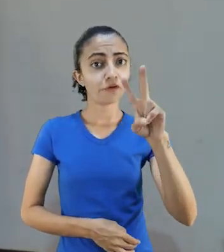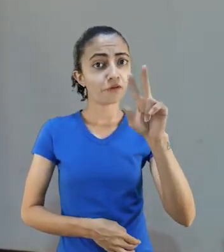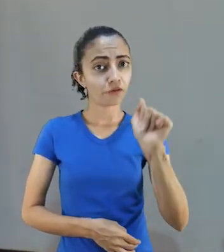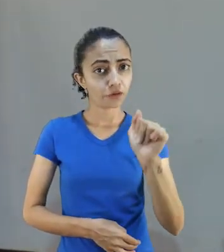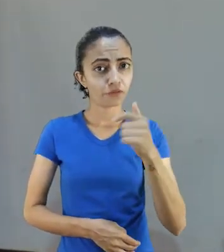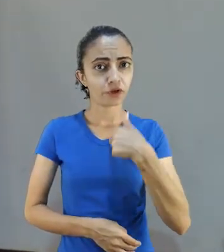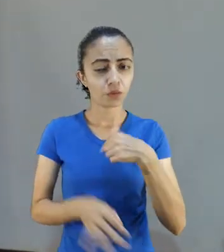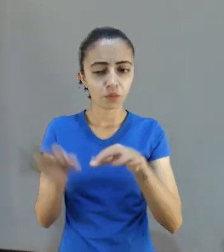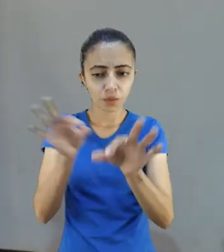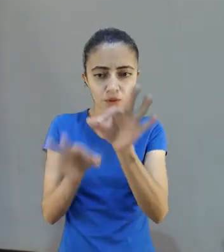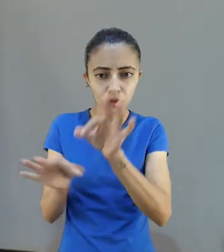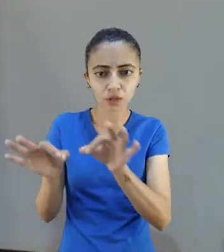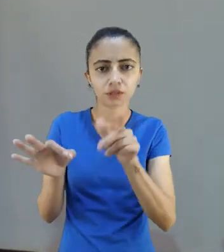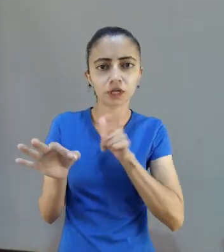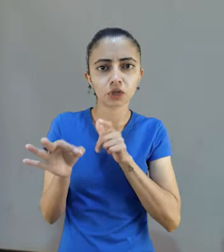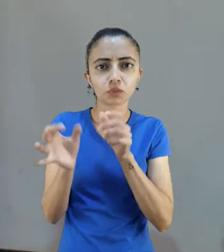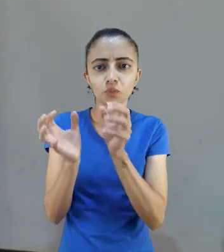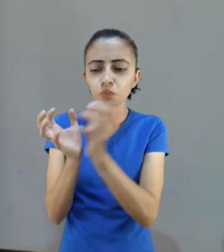pacotinhos.